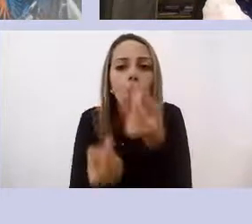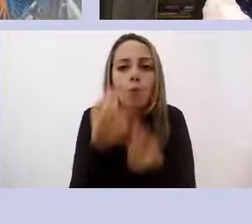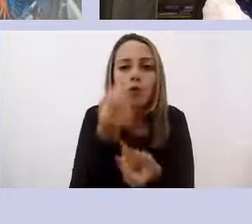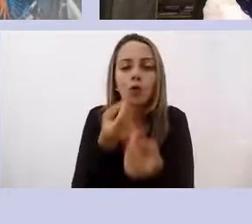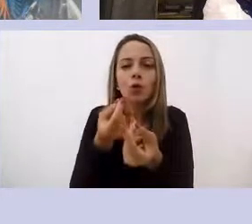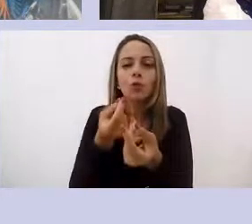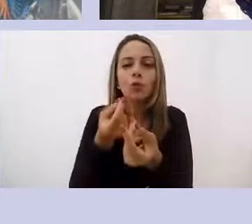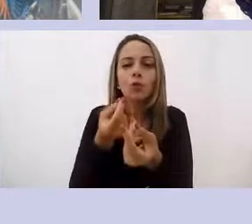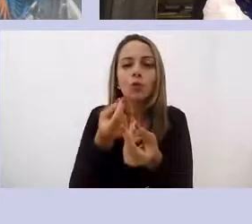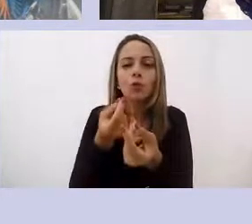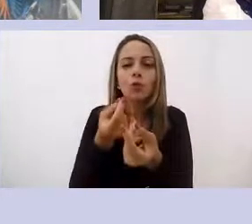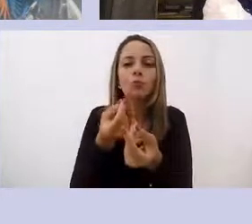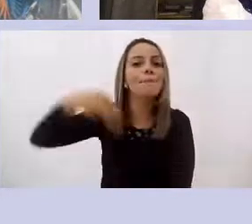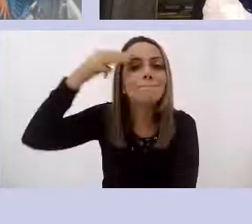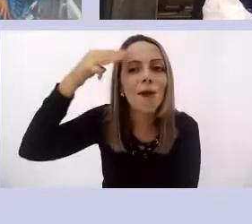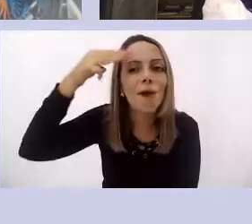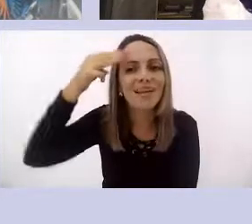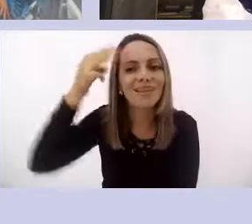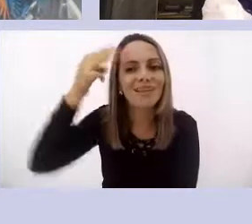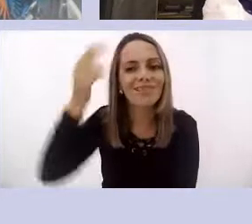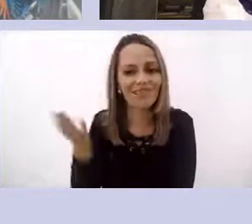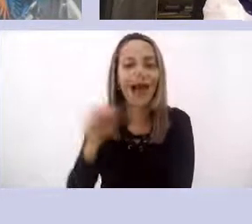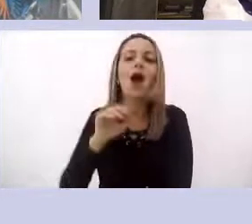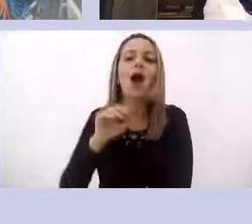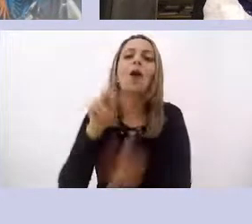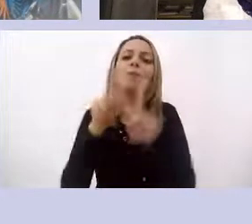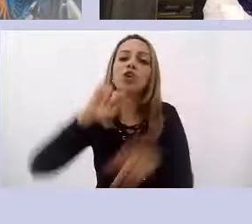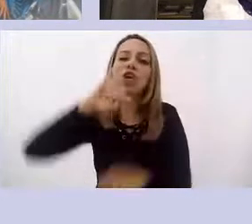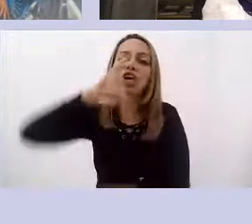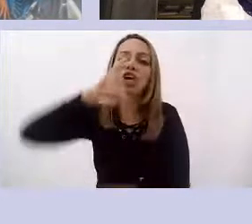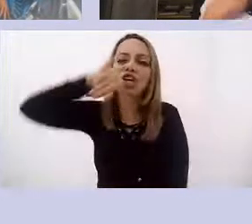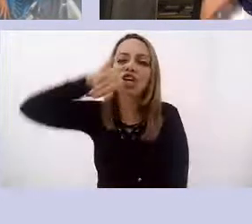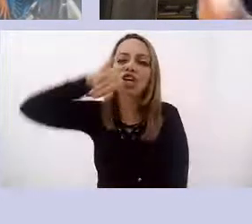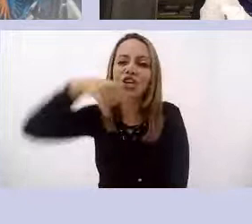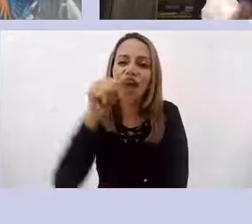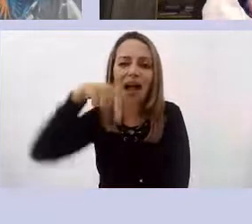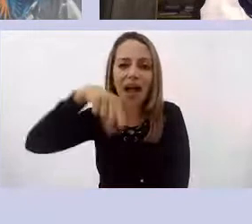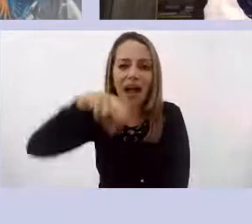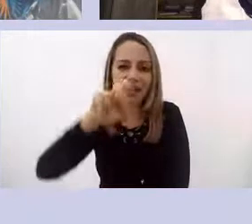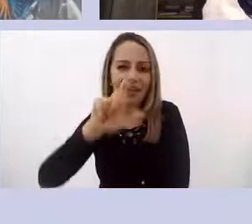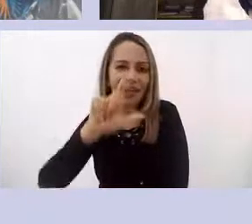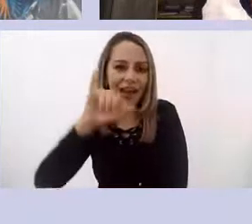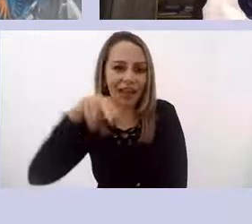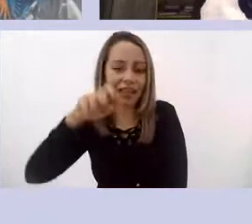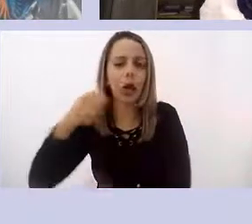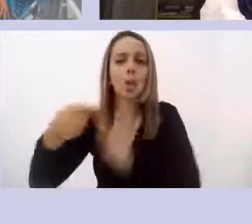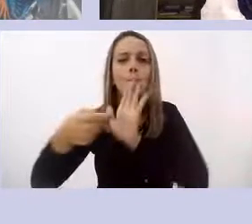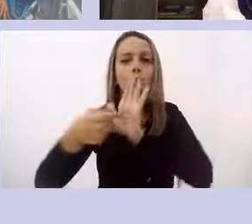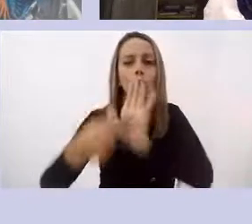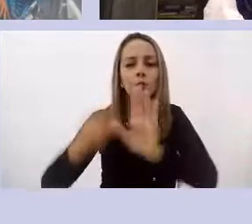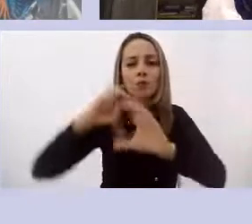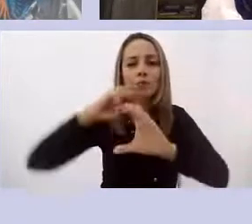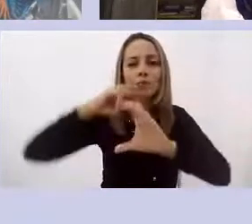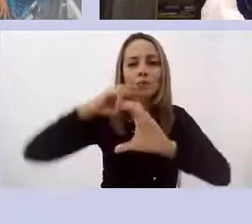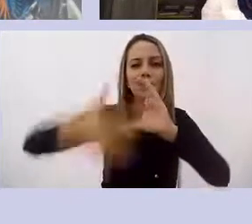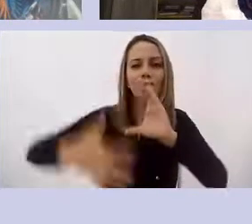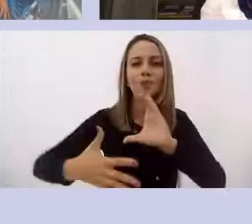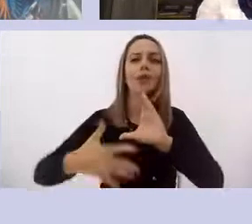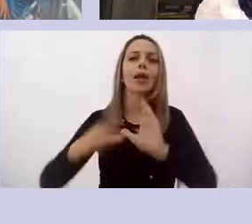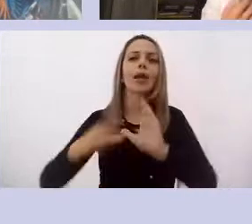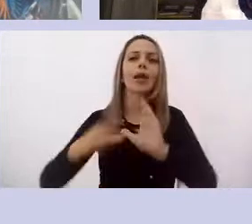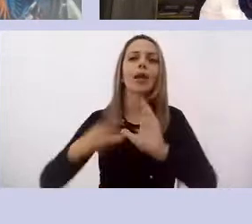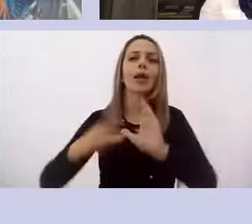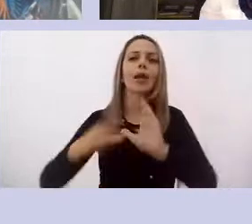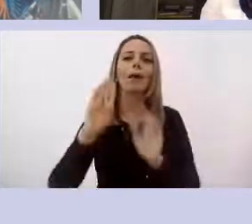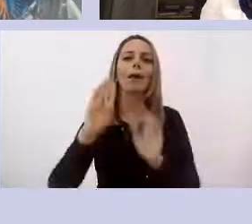Jaqueline inicialmente até colocou os aspectos biológicos quando a gente estava conversando informalmente, tá?